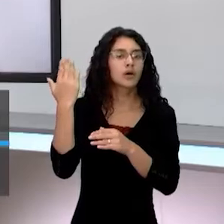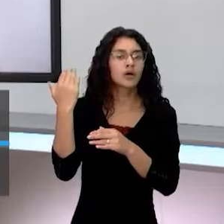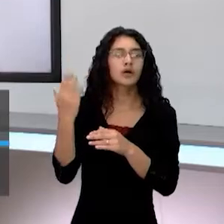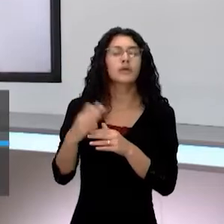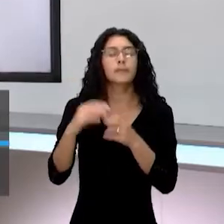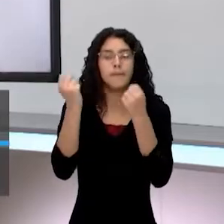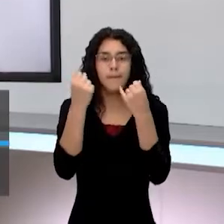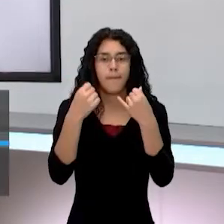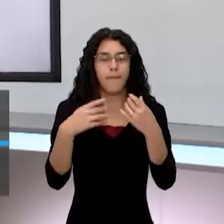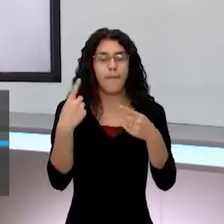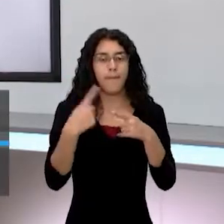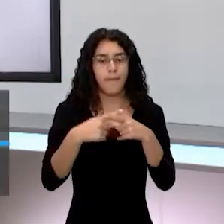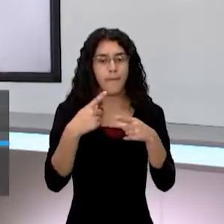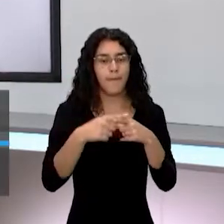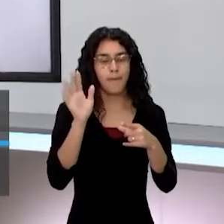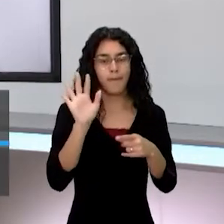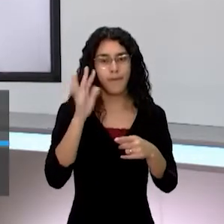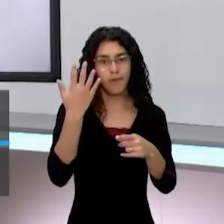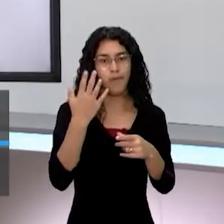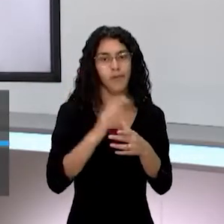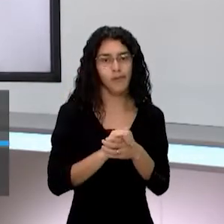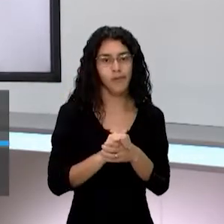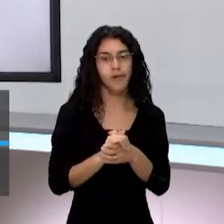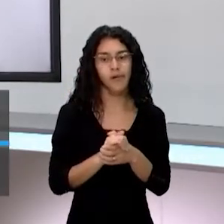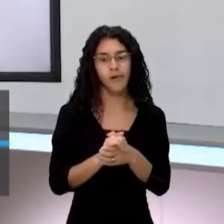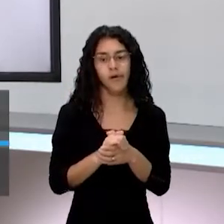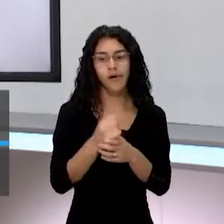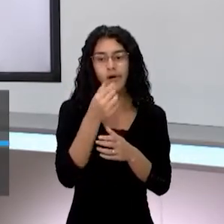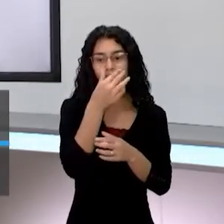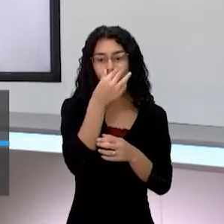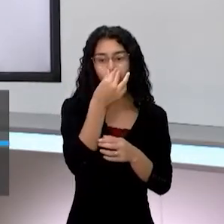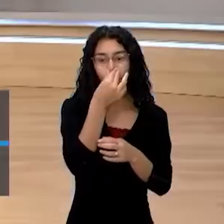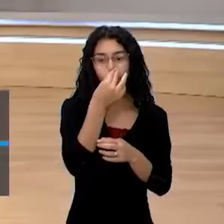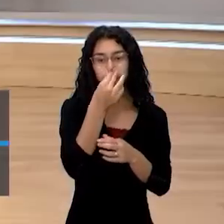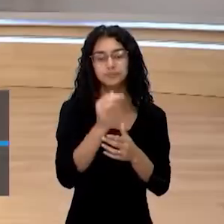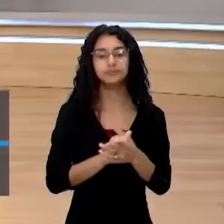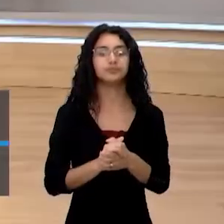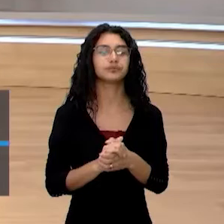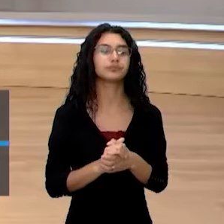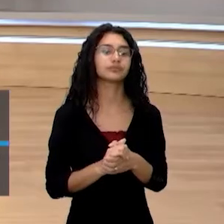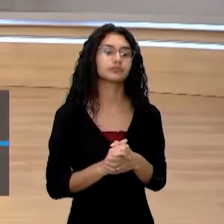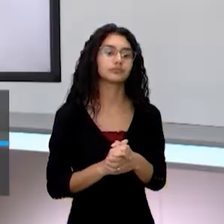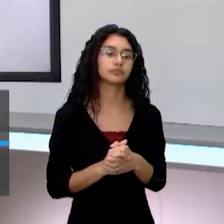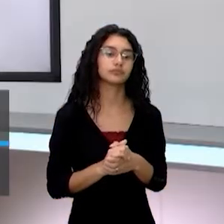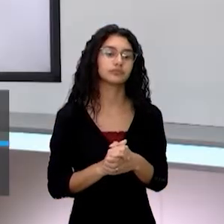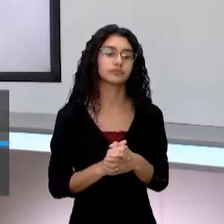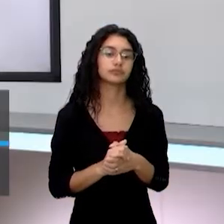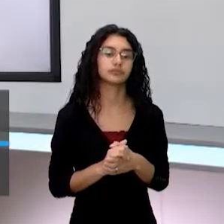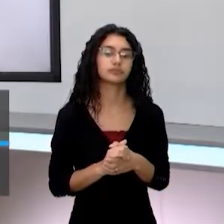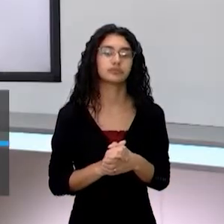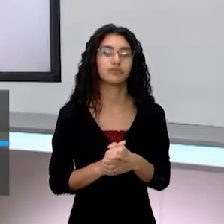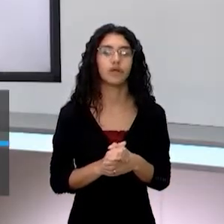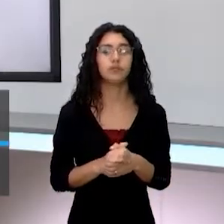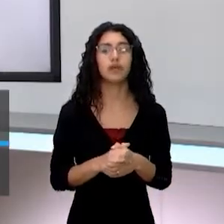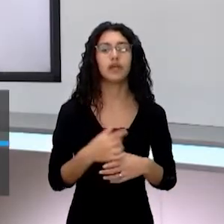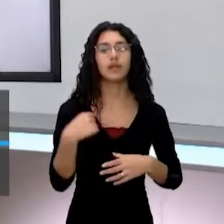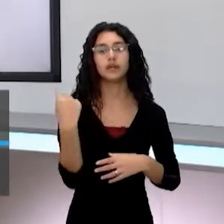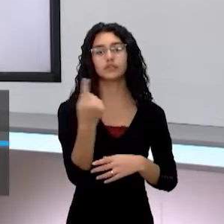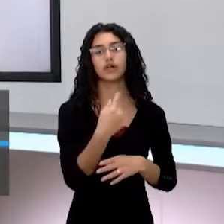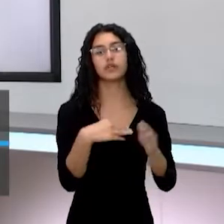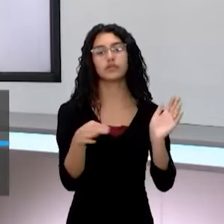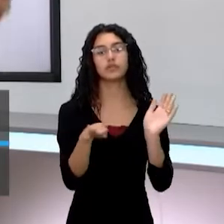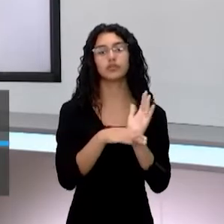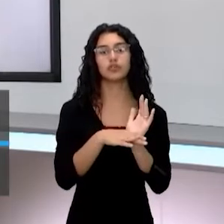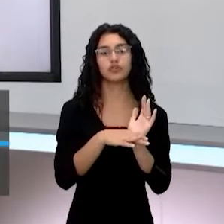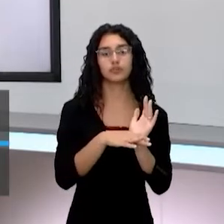para falar, ó, por que acontecem tais fenômenos e tais questões. Então, aí já falamos um pouco de Urano. E o nosso último planetinho,